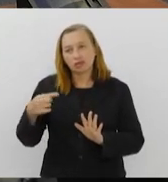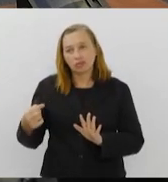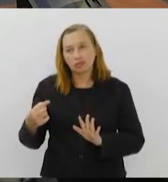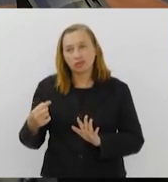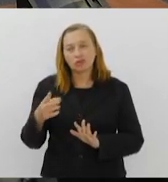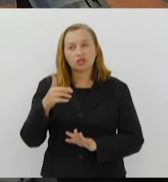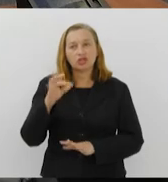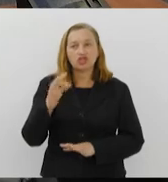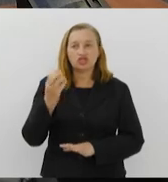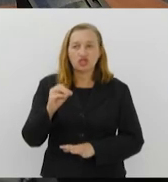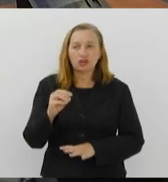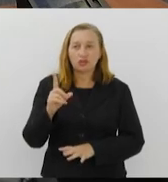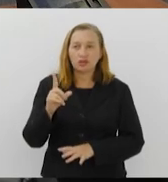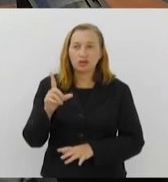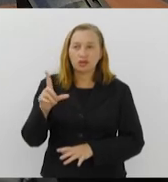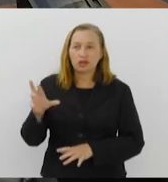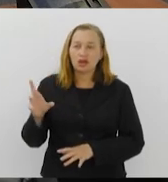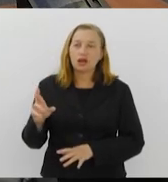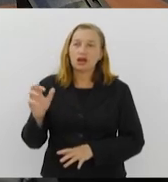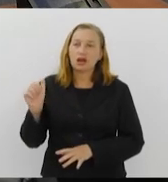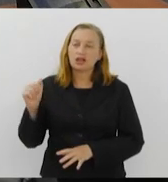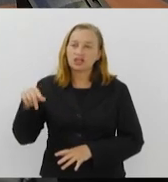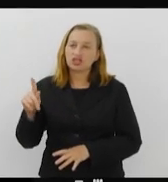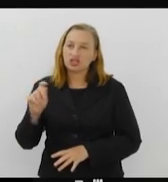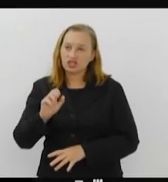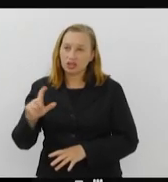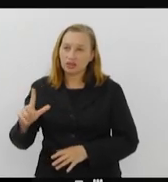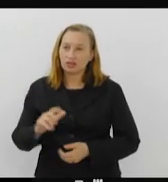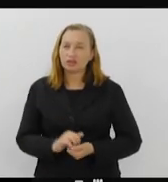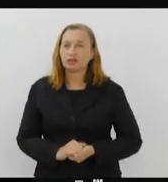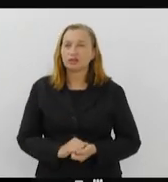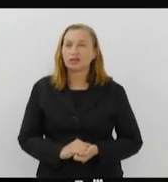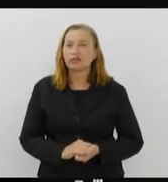Rangel. Pois não, deputado Marcelo Dino. Posso falar?